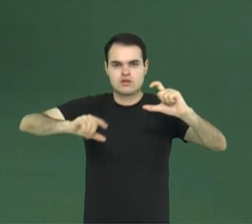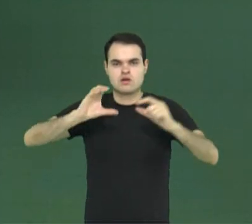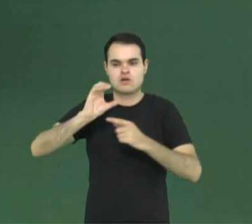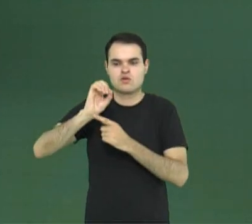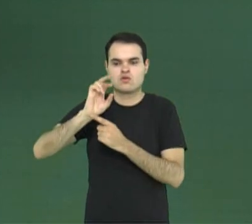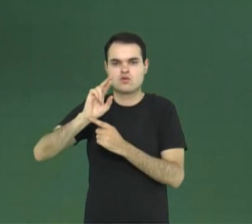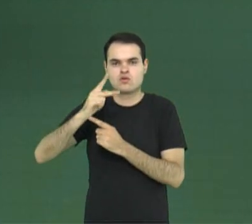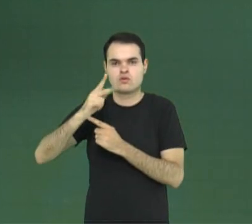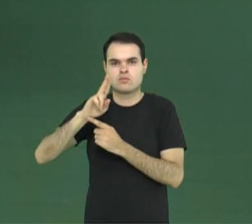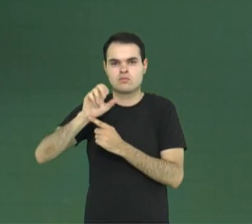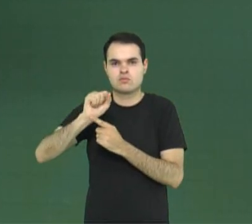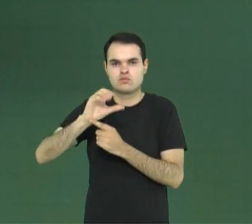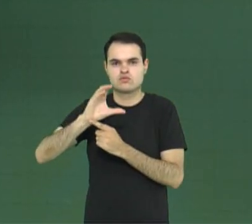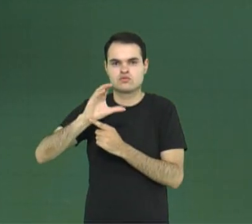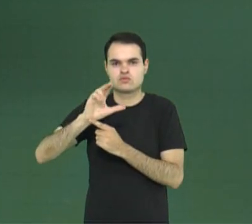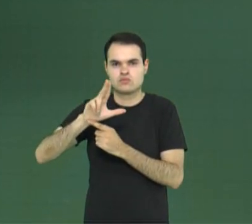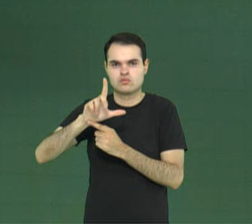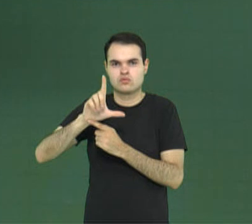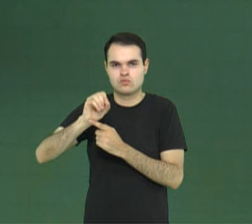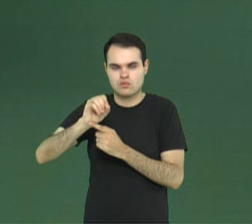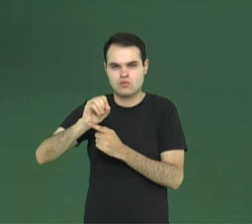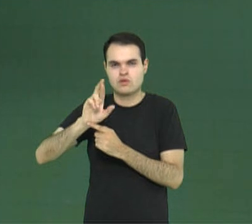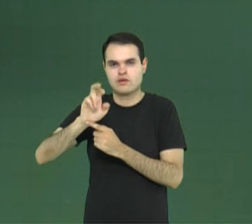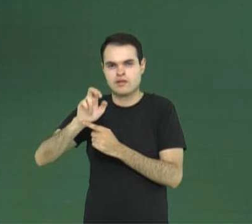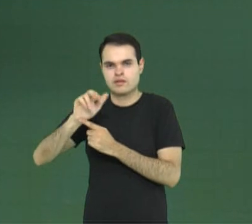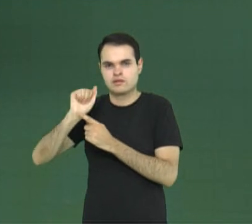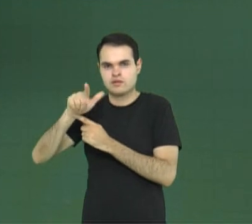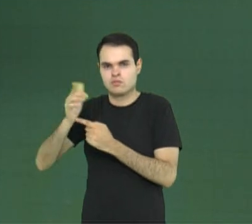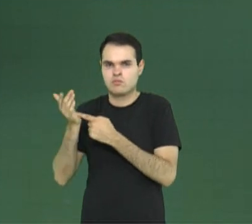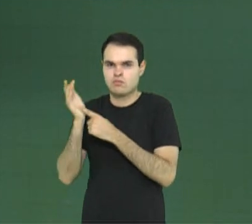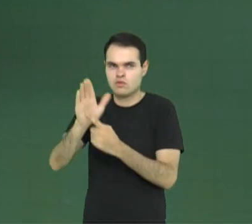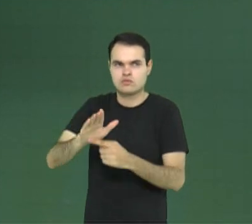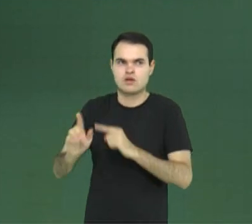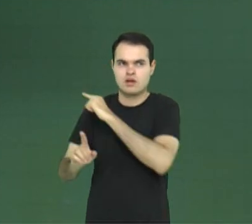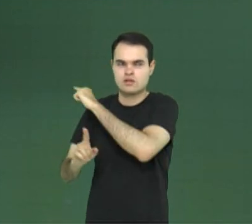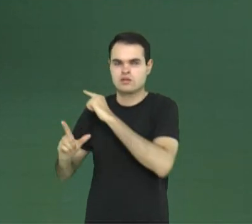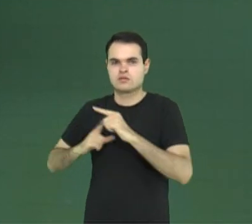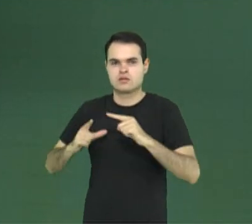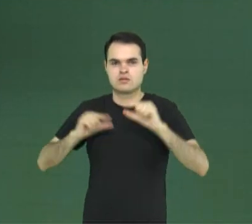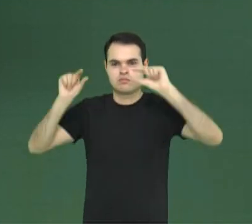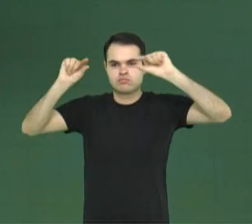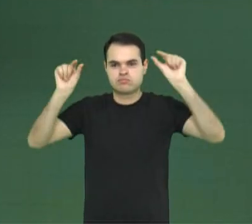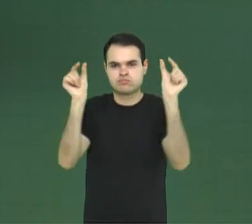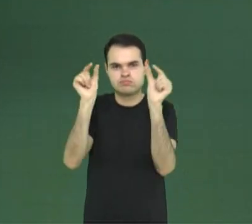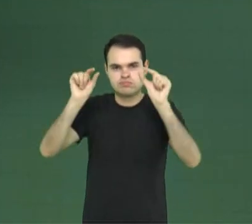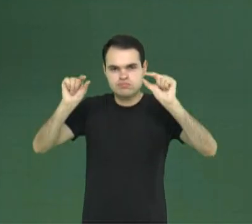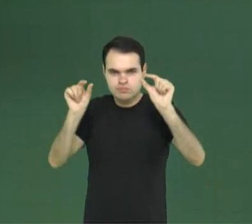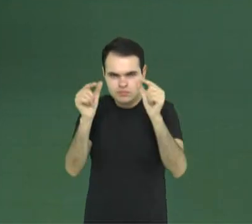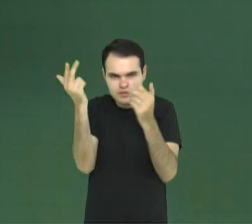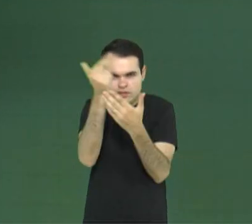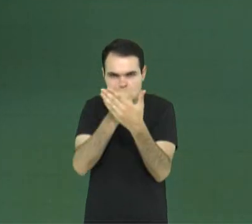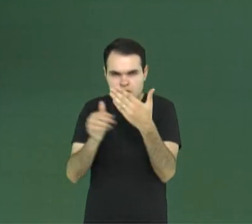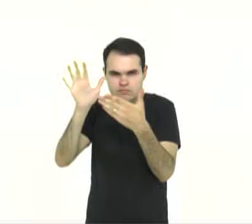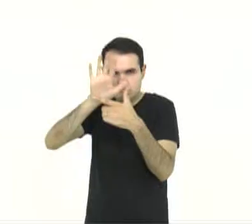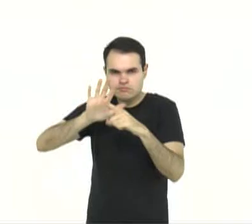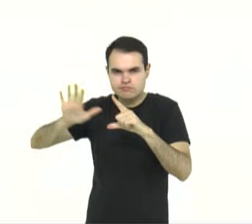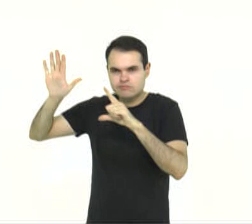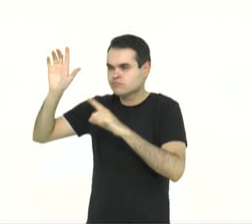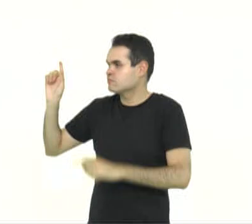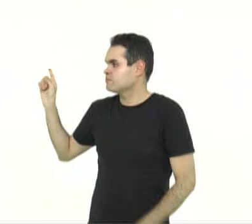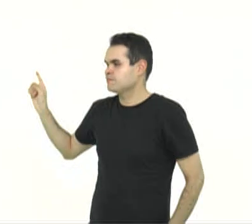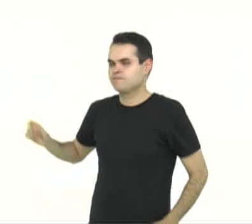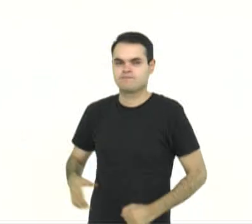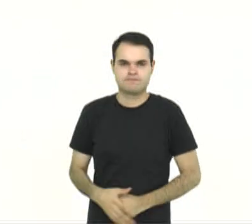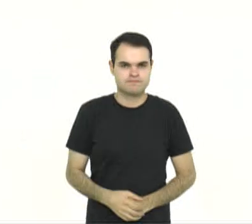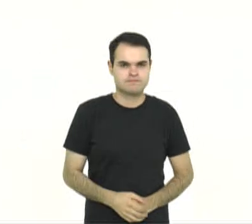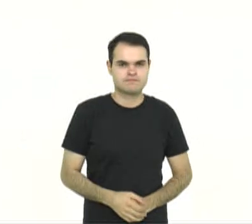corpúsculo renal, aqui que nós vamos estar aqui, ó, tá mostrando para vocês. Aqui ele chama de cápsula de Bowman, mas é o mesmo que a cápsula